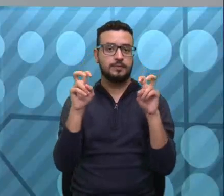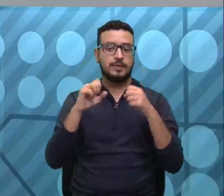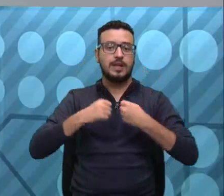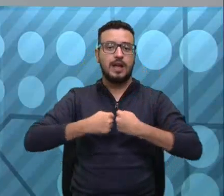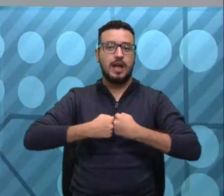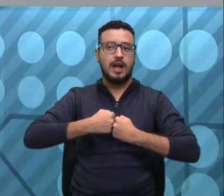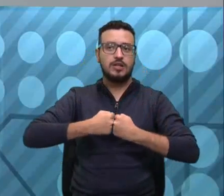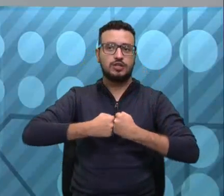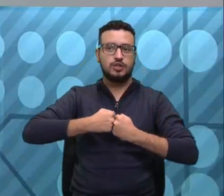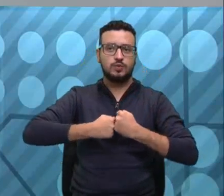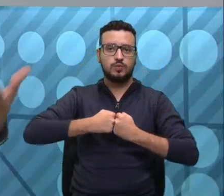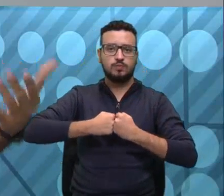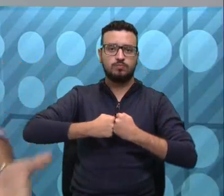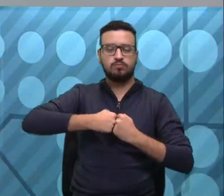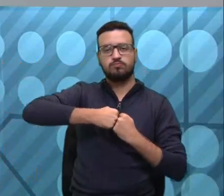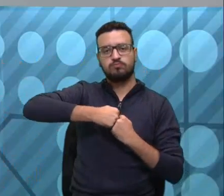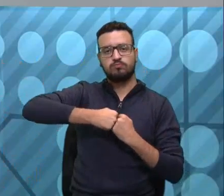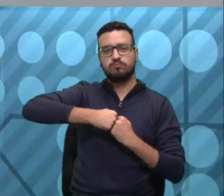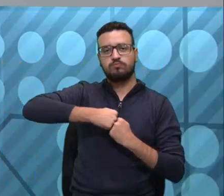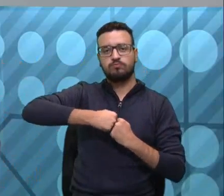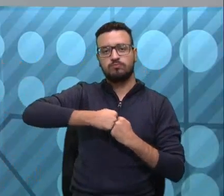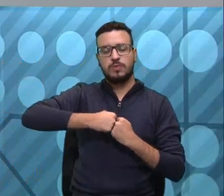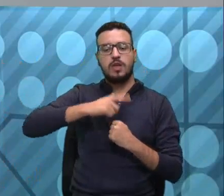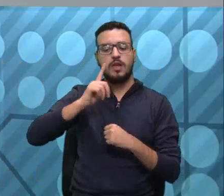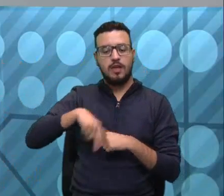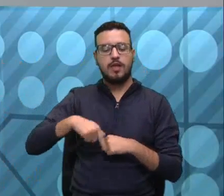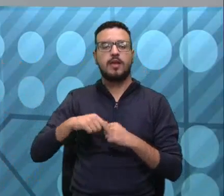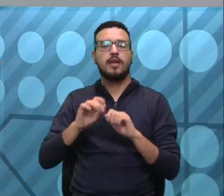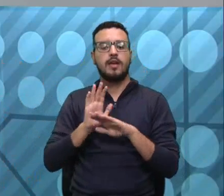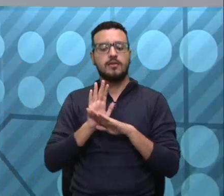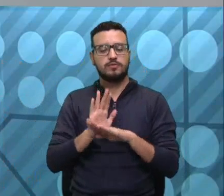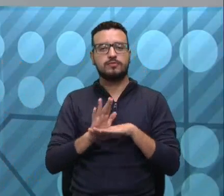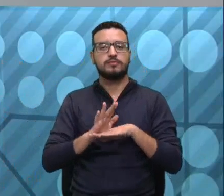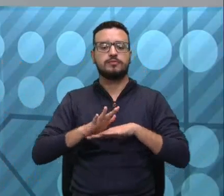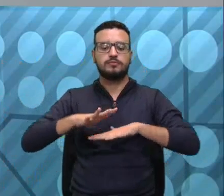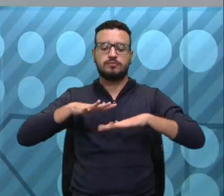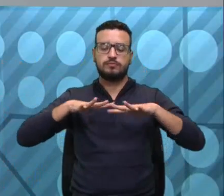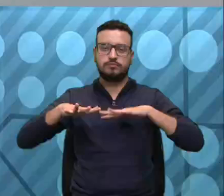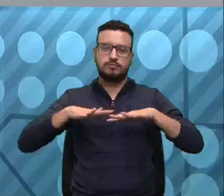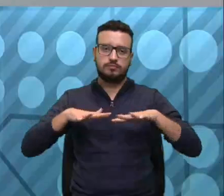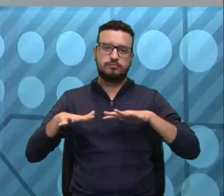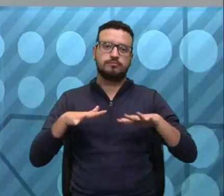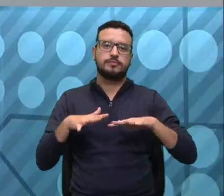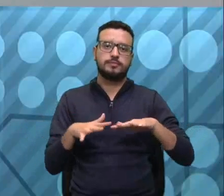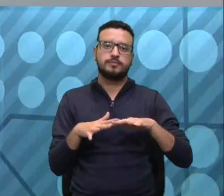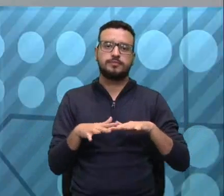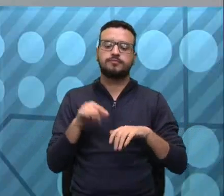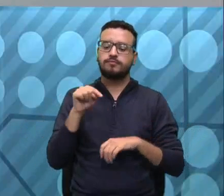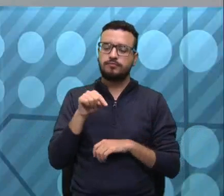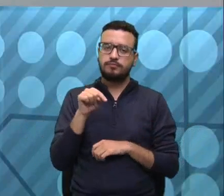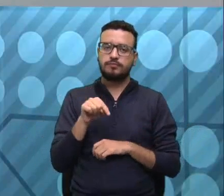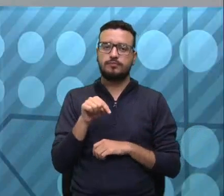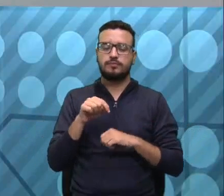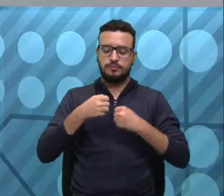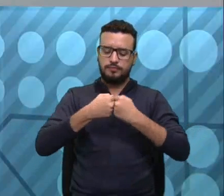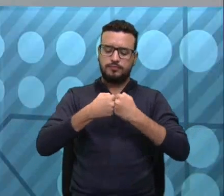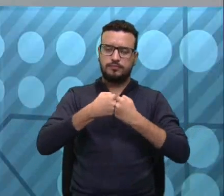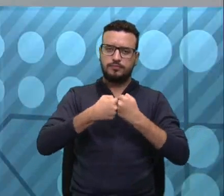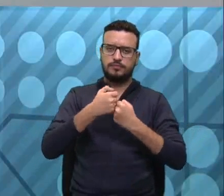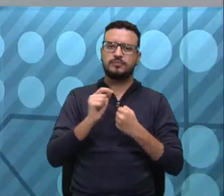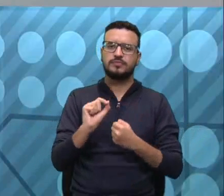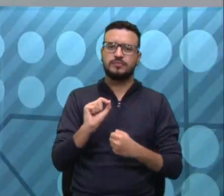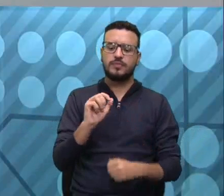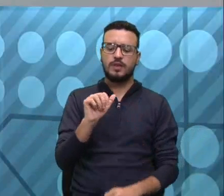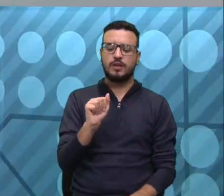quem realmente auxilia no momento do movimento. Então é um tipo de conhecimento muito importante para vocês.